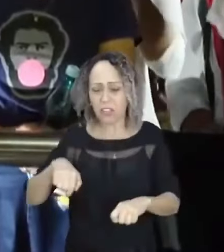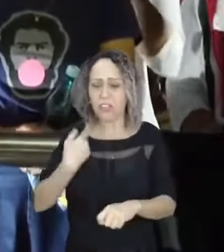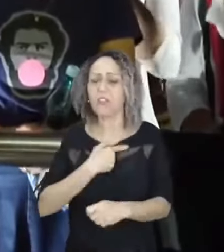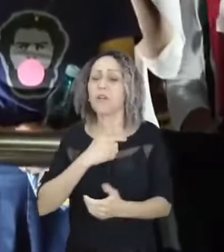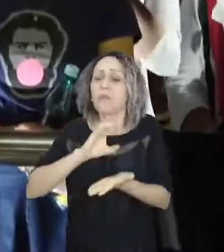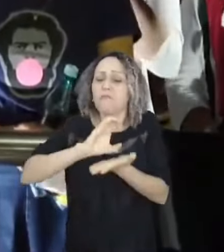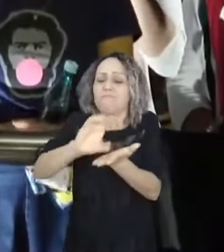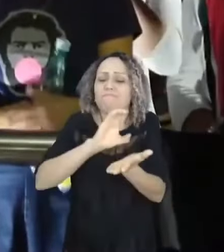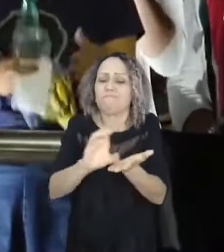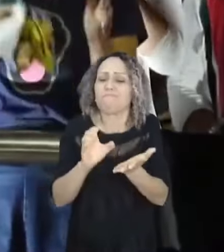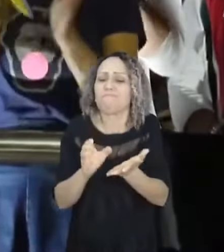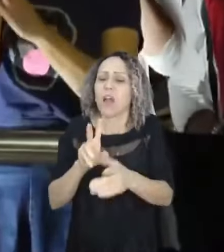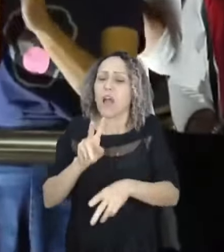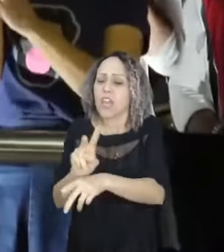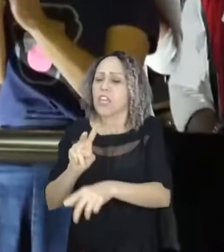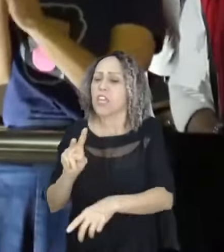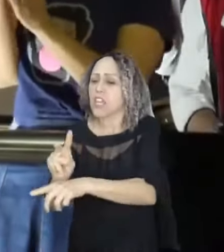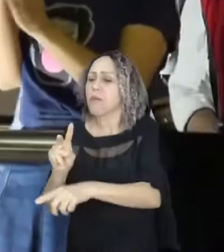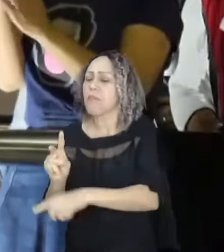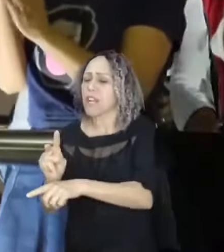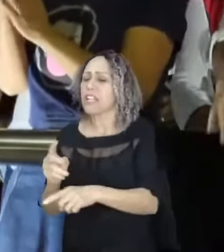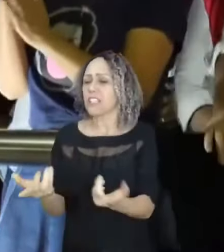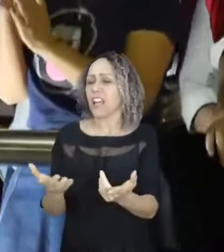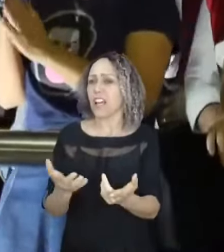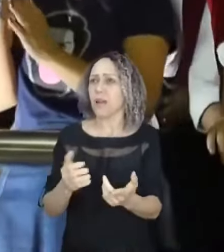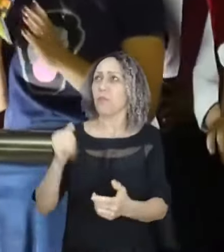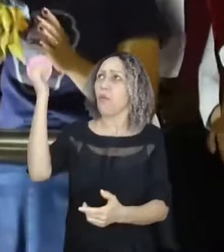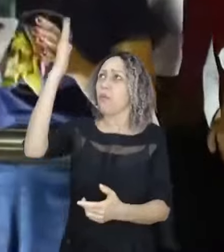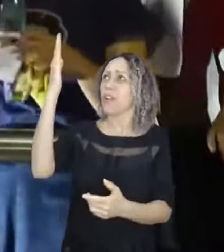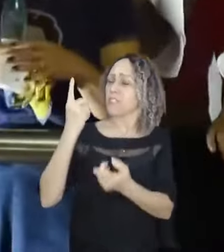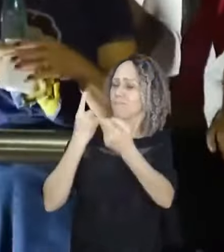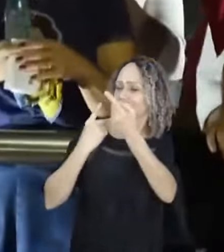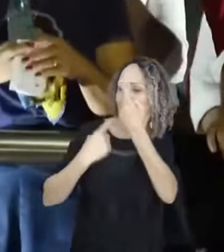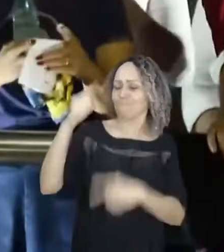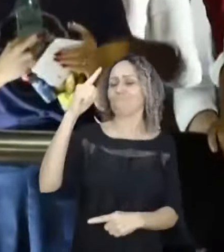crescer e gerar oportunidade de emprego para todo mundo.